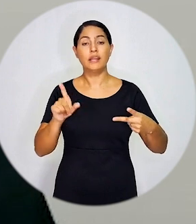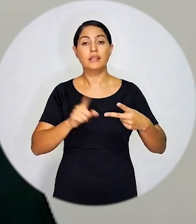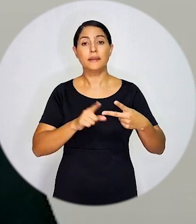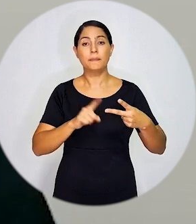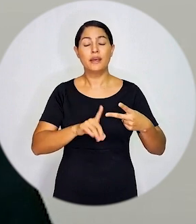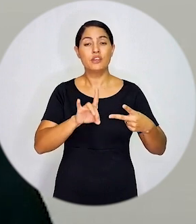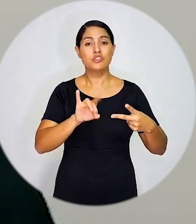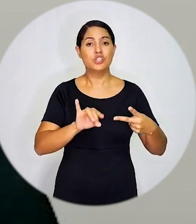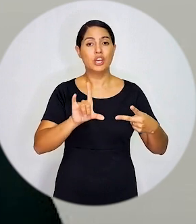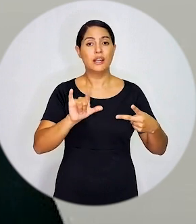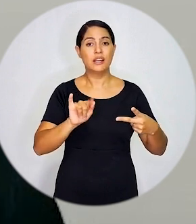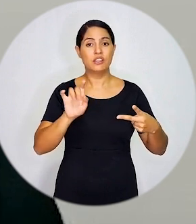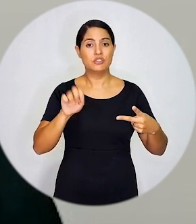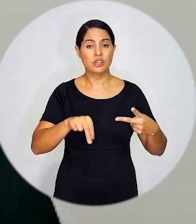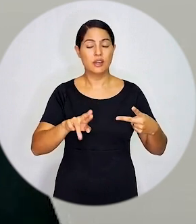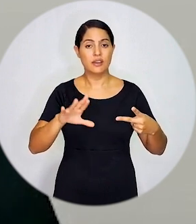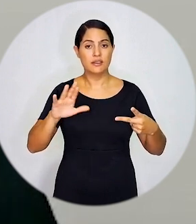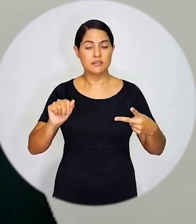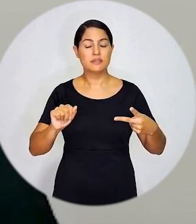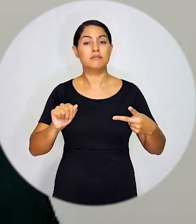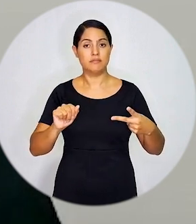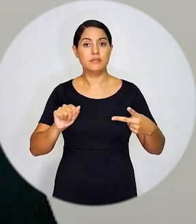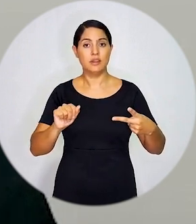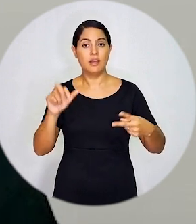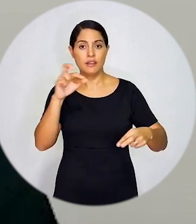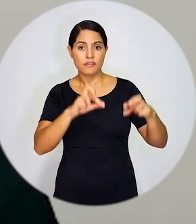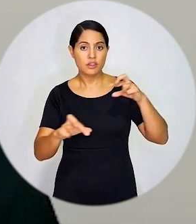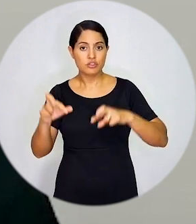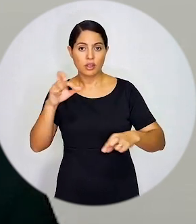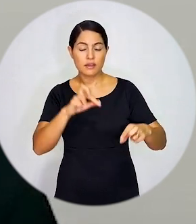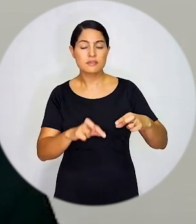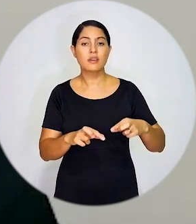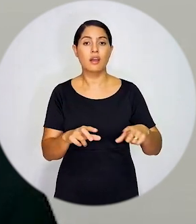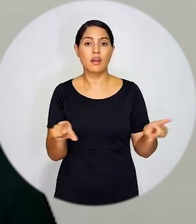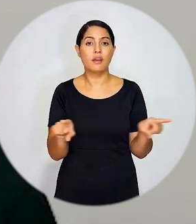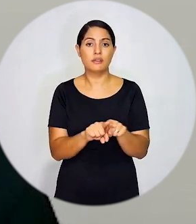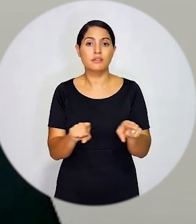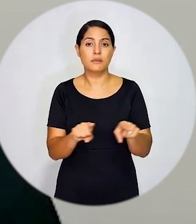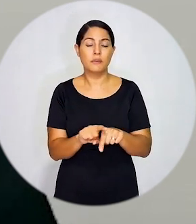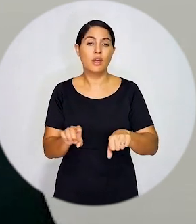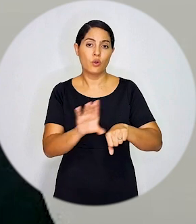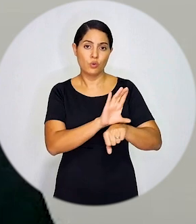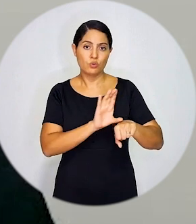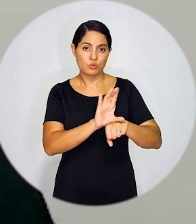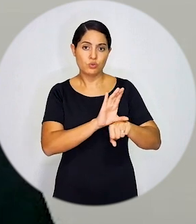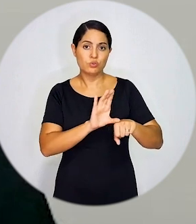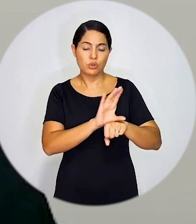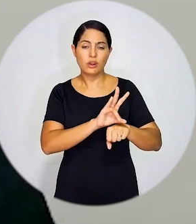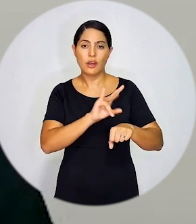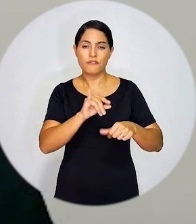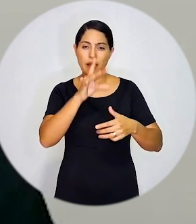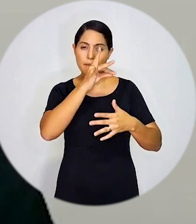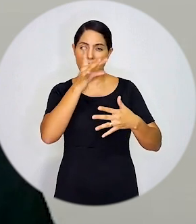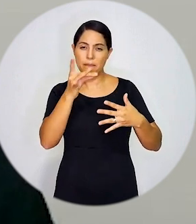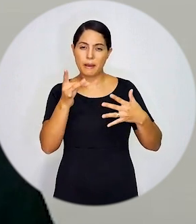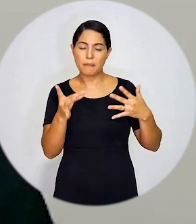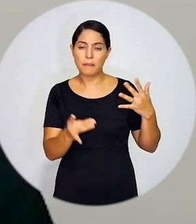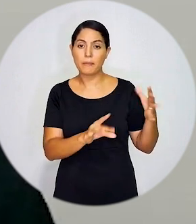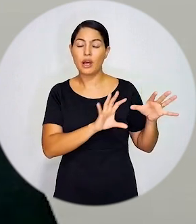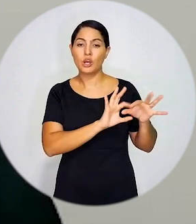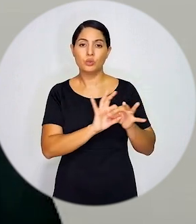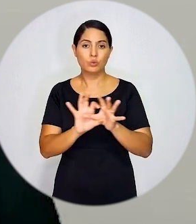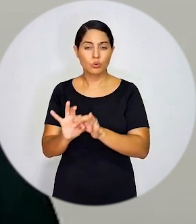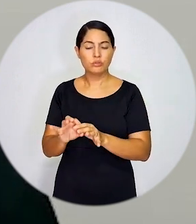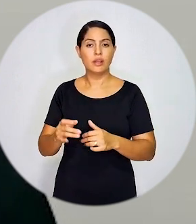investigação, acompanhará também o respeito às salvaguardas constitucionais que o cidadão tem,